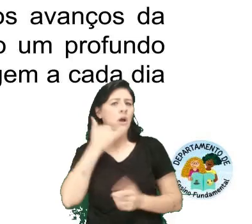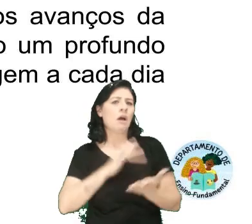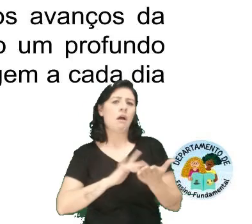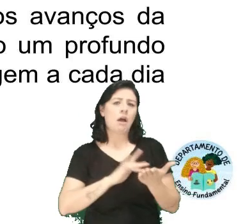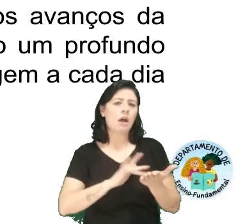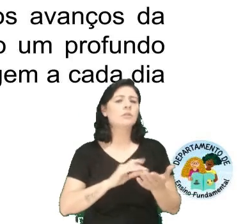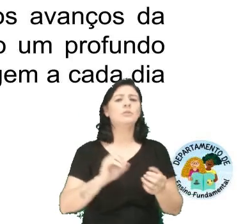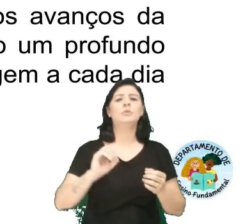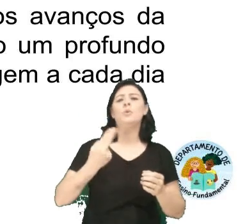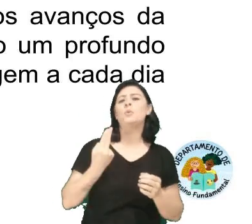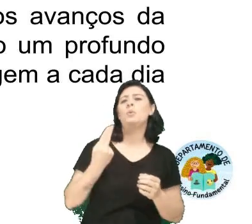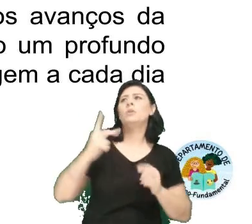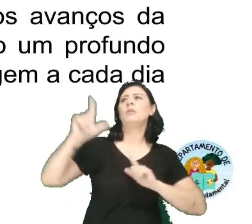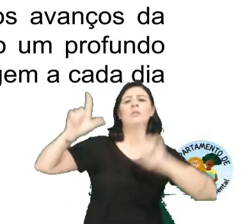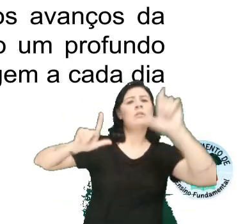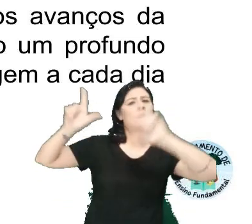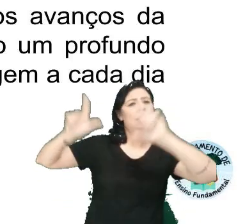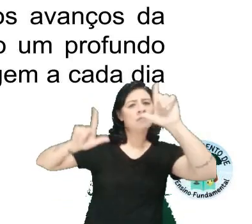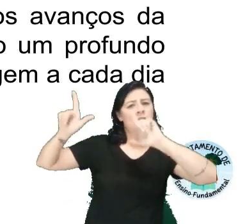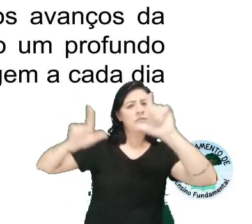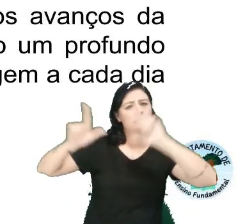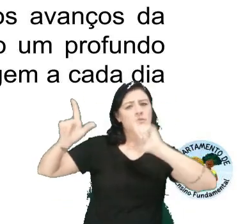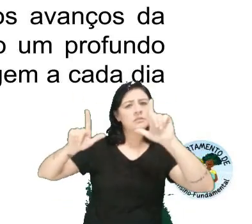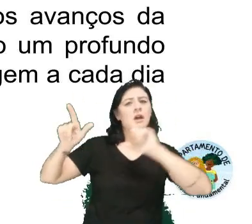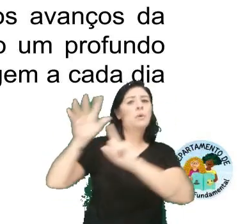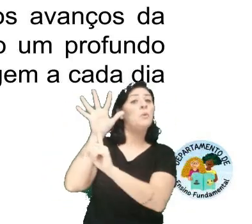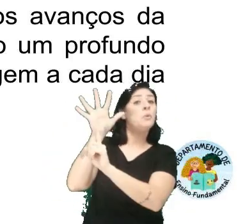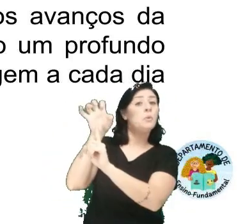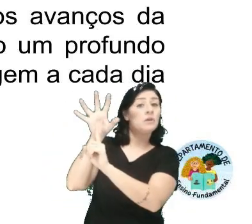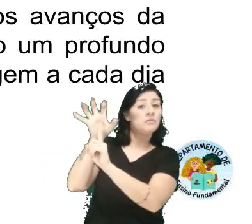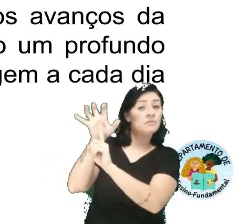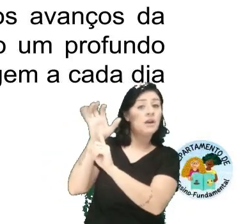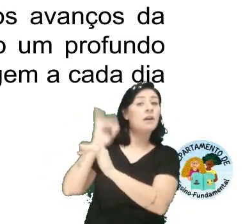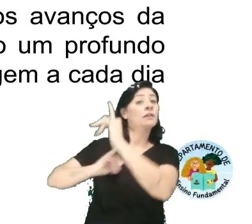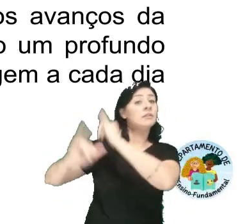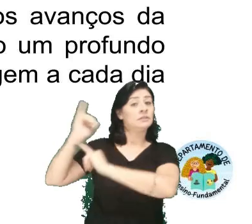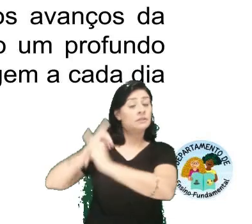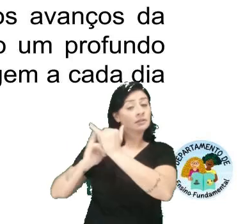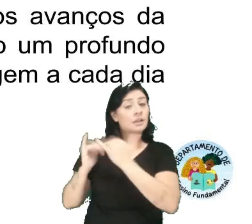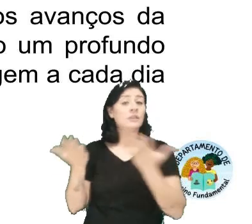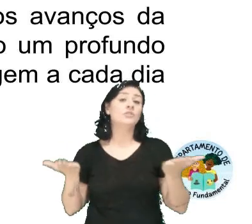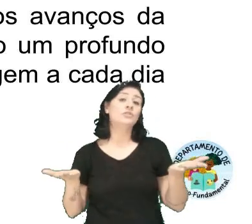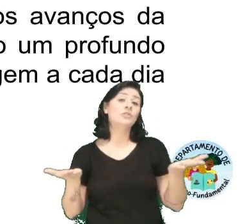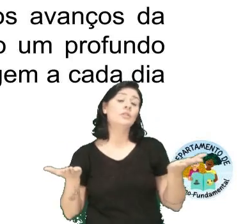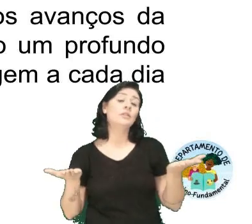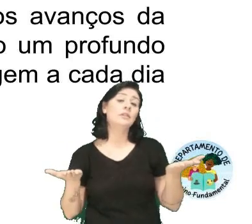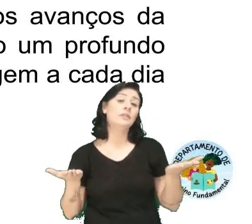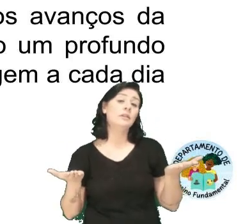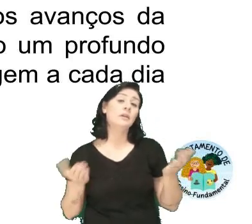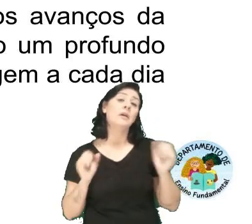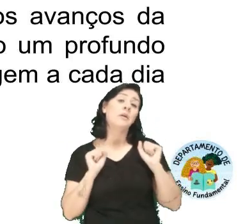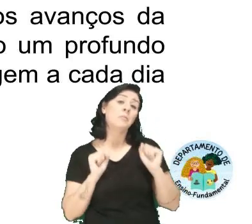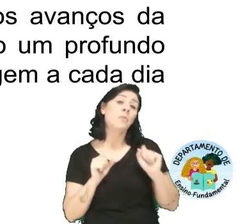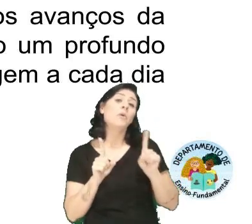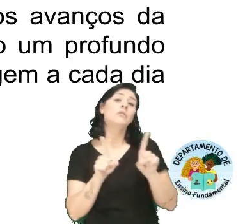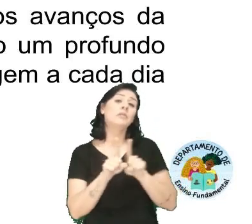na televisão que está conectada com Wi-Fi, com a internet, quando